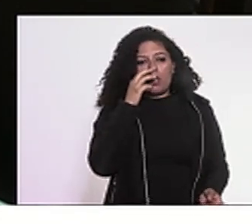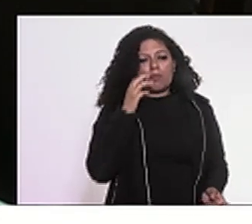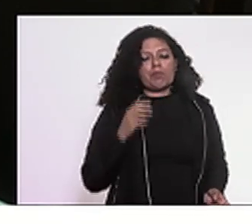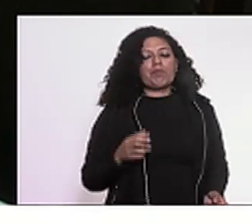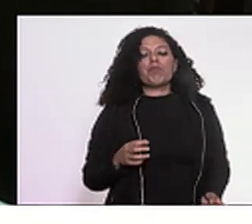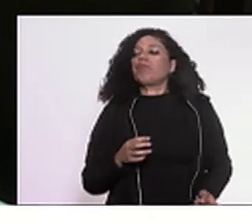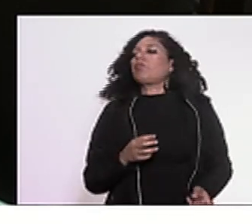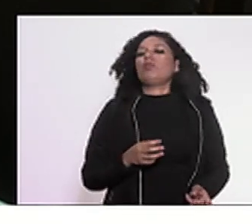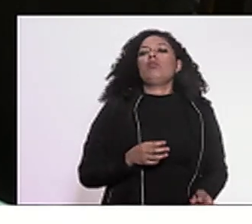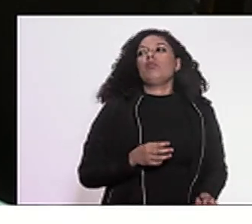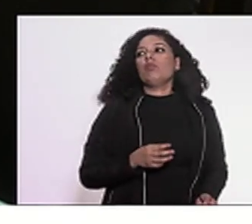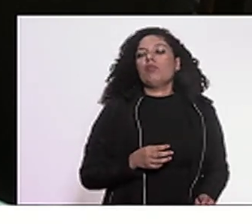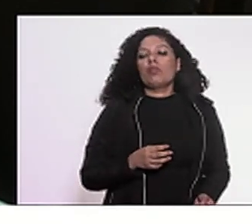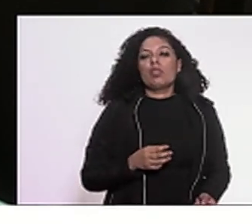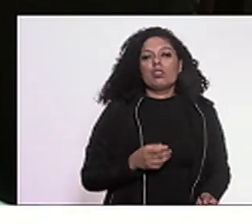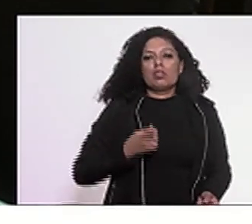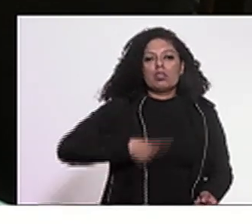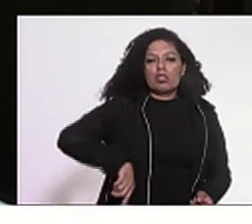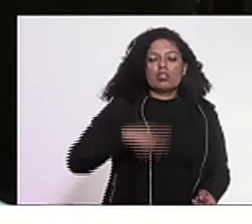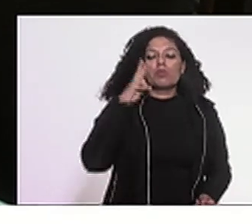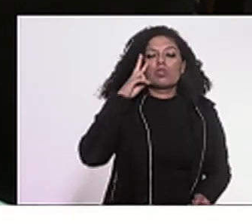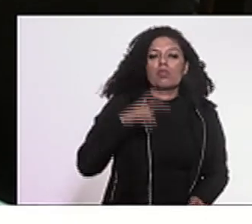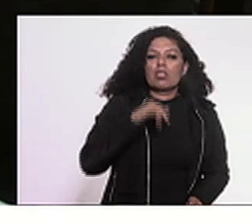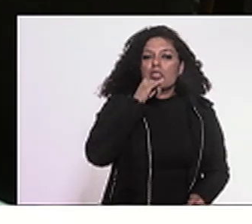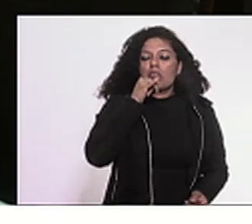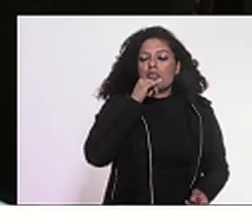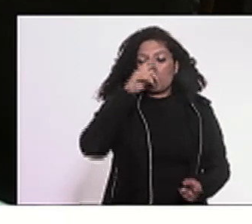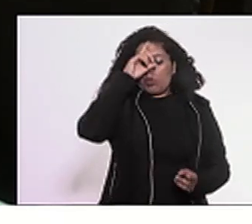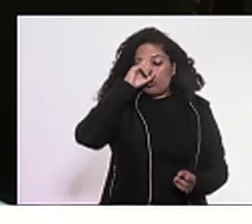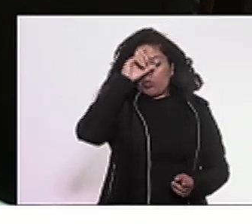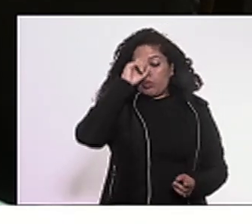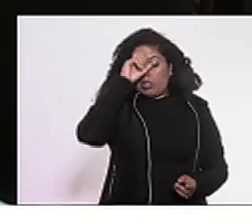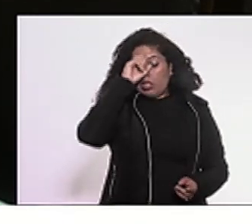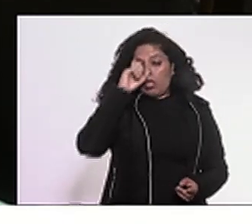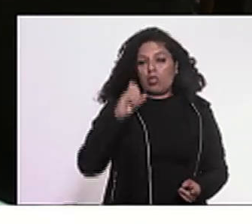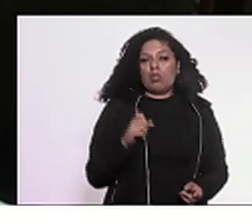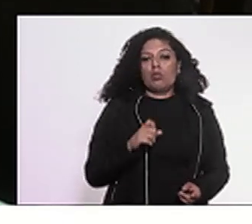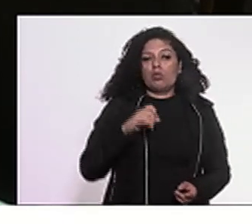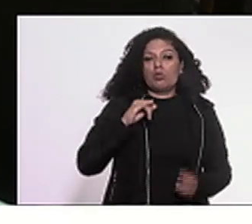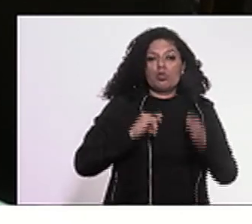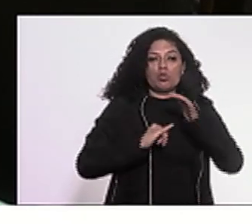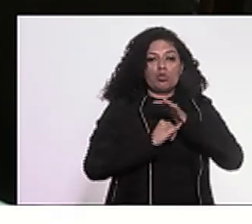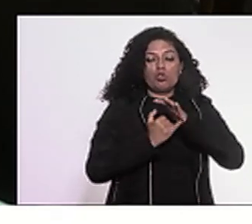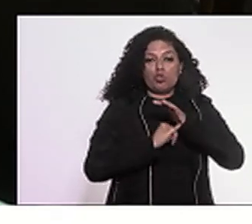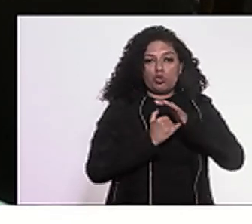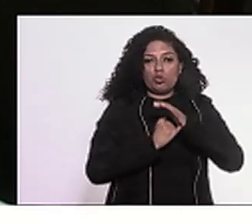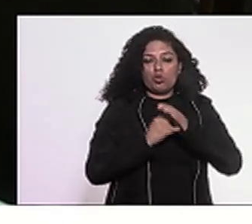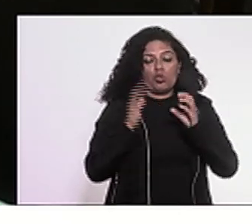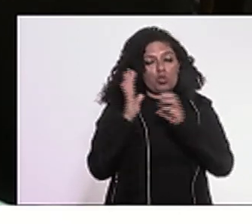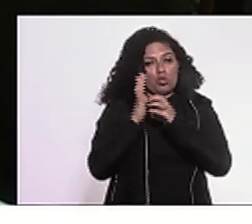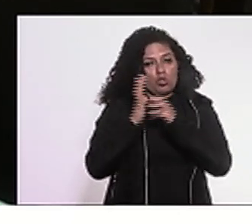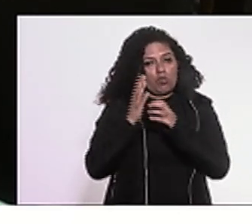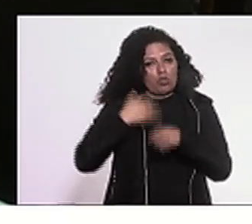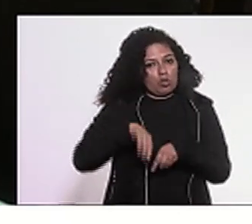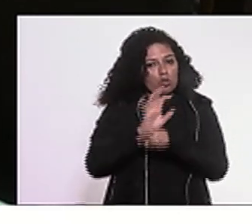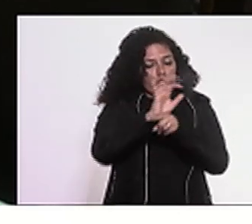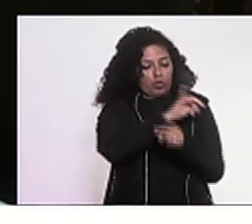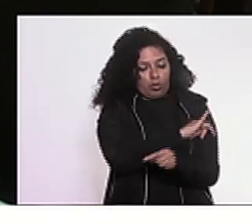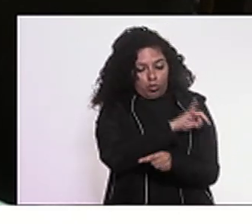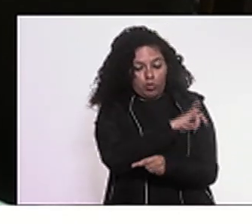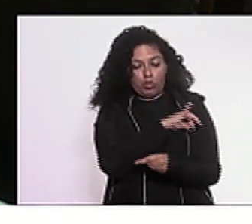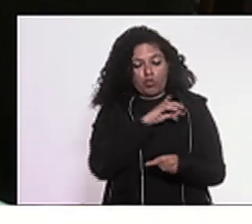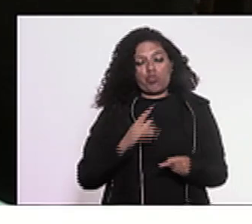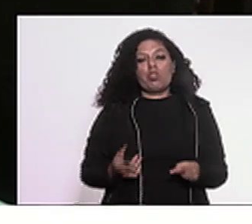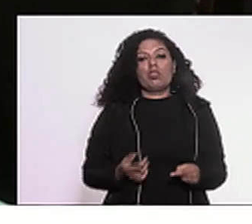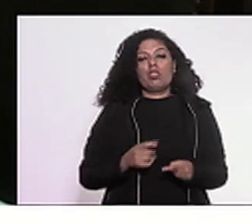sabe aqui que o Hospital Central do IASERJ, que é o Instituto dos Servidores Públicos do Estado do Rio de Janeiro ao longo de tantos